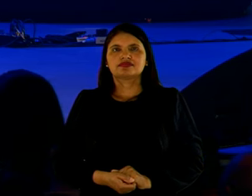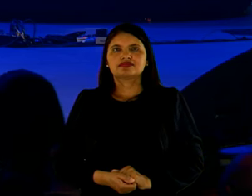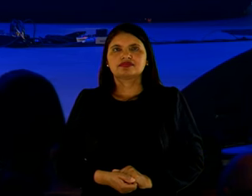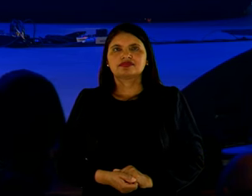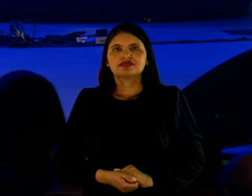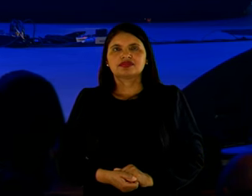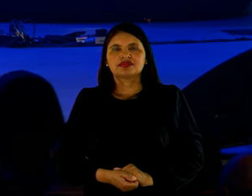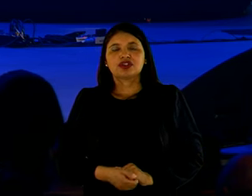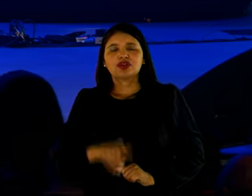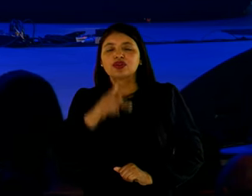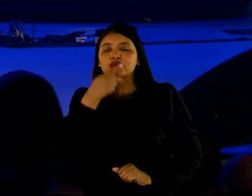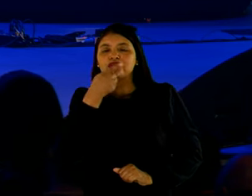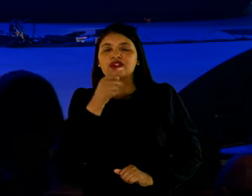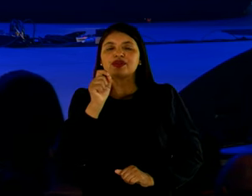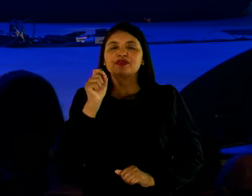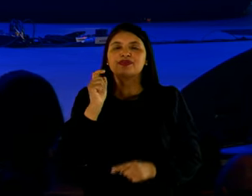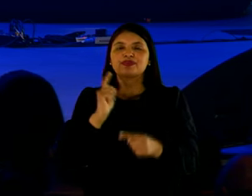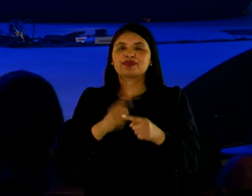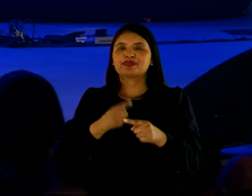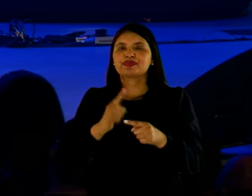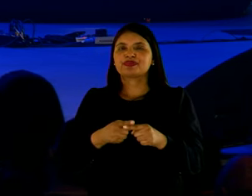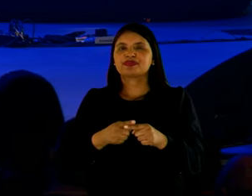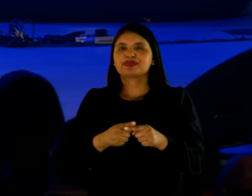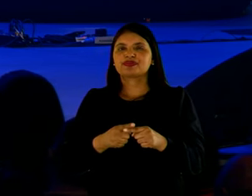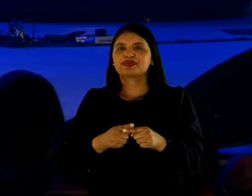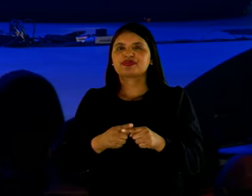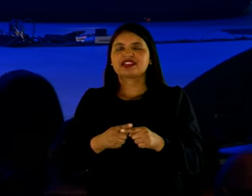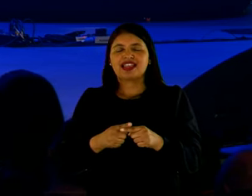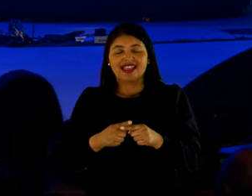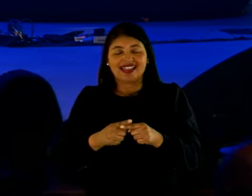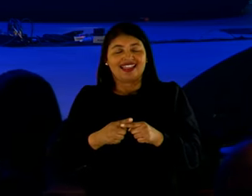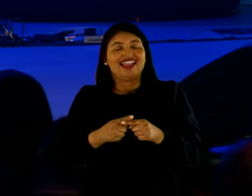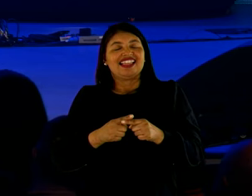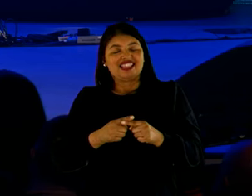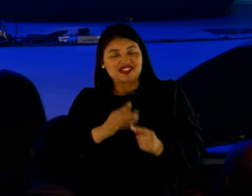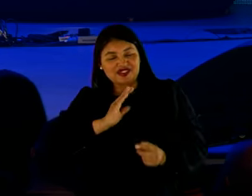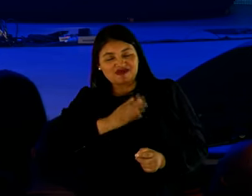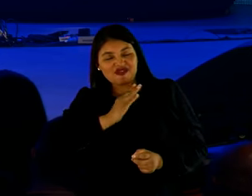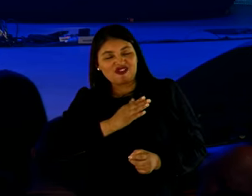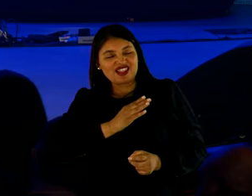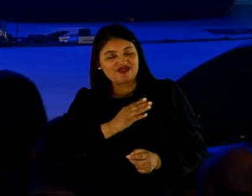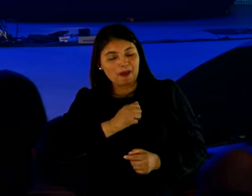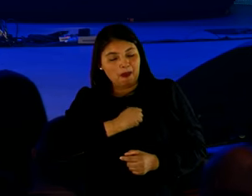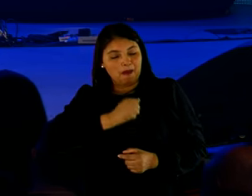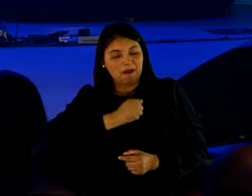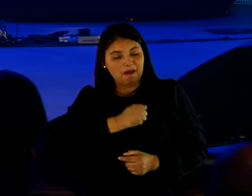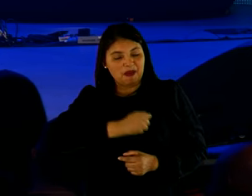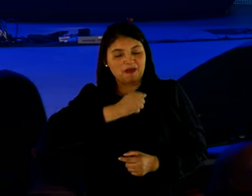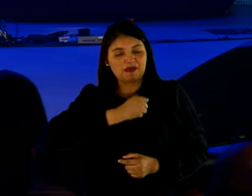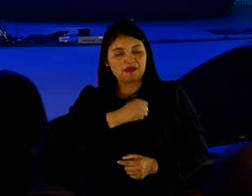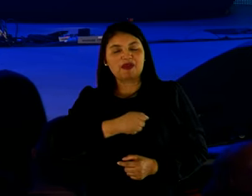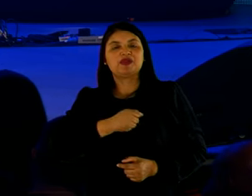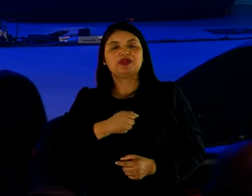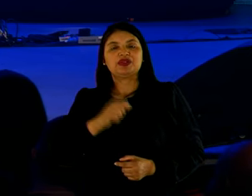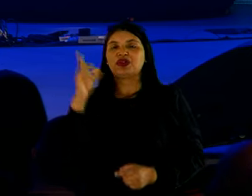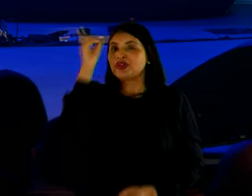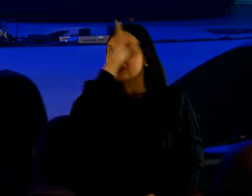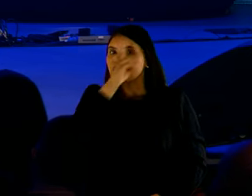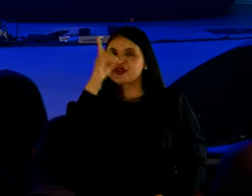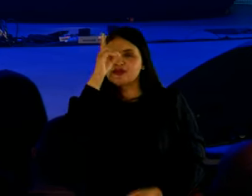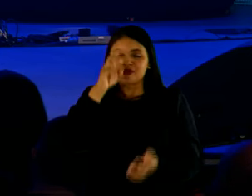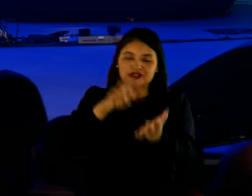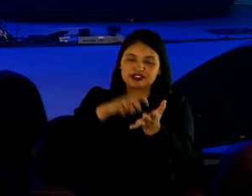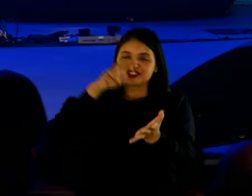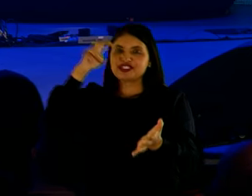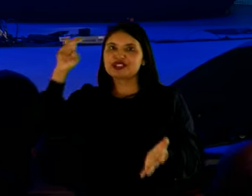Eu tô citando isso porque é algo que mexe profundamente comigo. Escola Bíblica Dominical. É muito bom